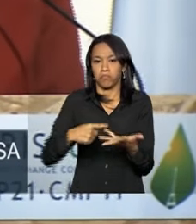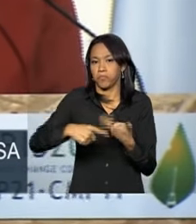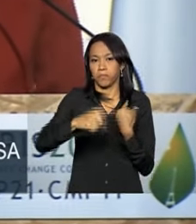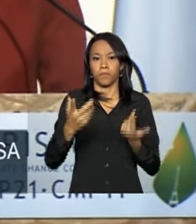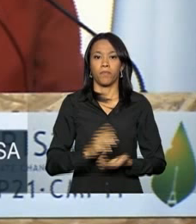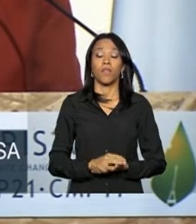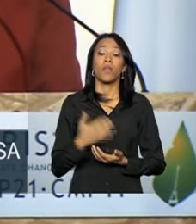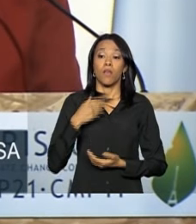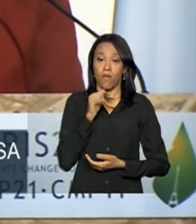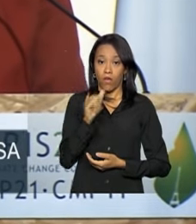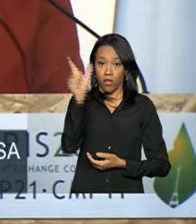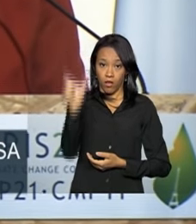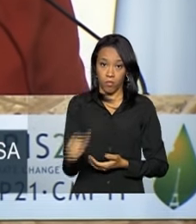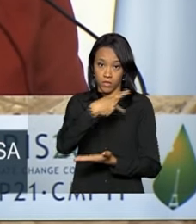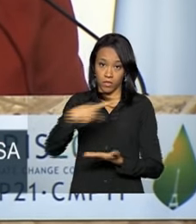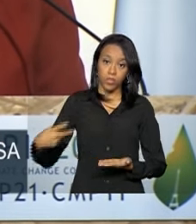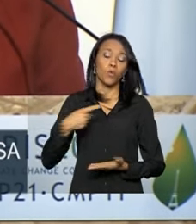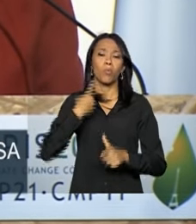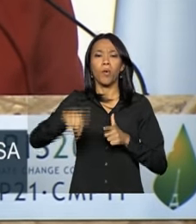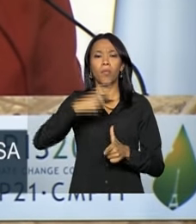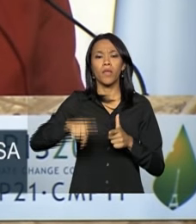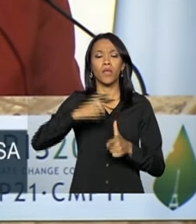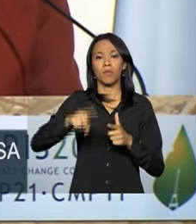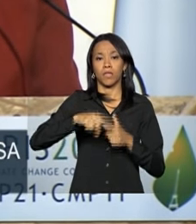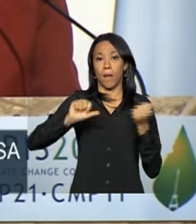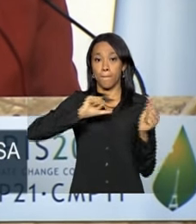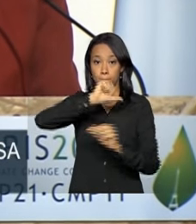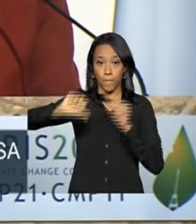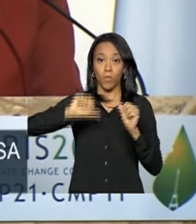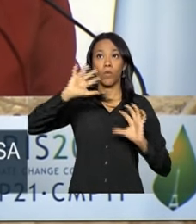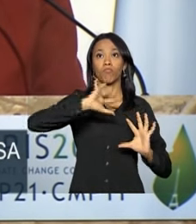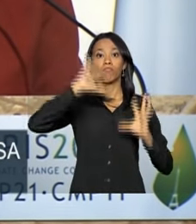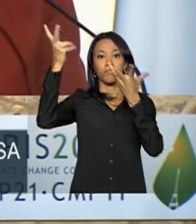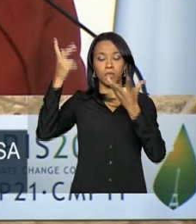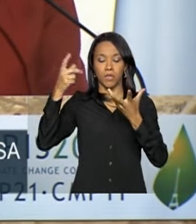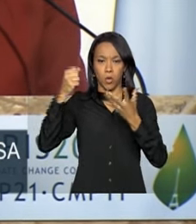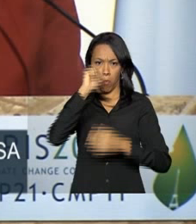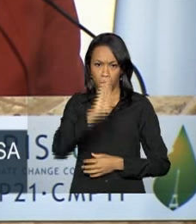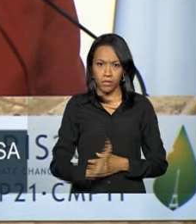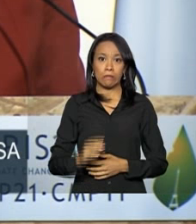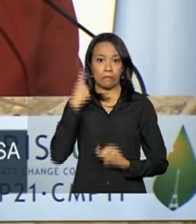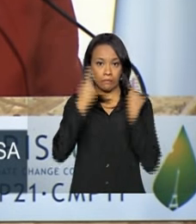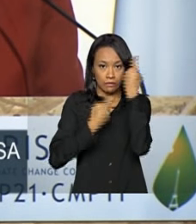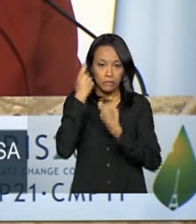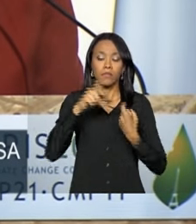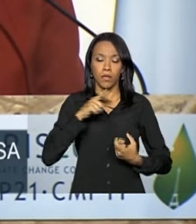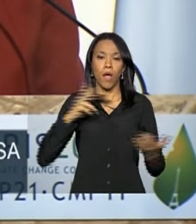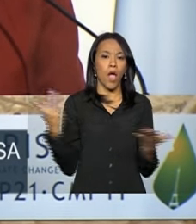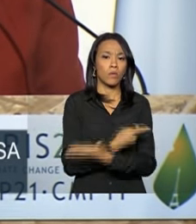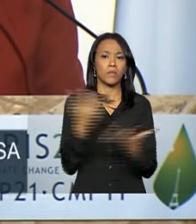presidente o problema da mudança do clima não é alheio aos brasileiros temos enfrentado secas no nordeste